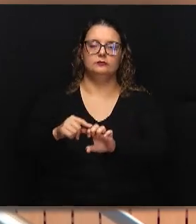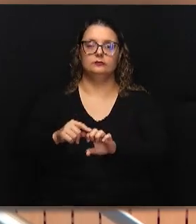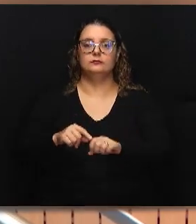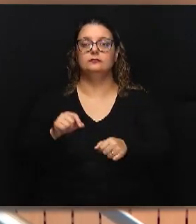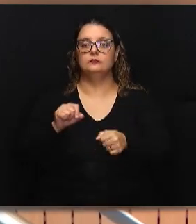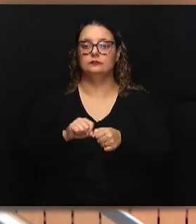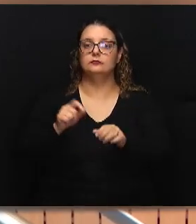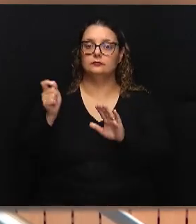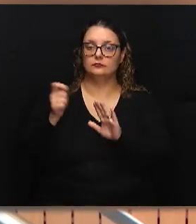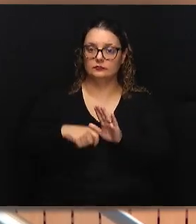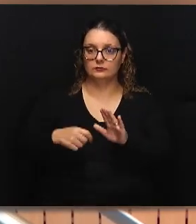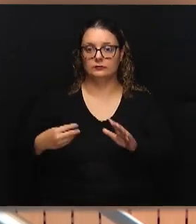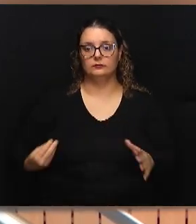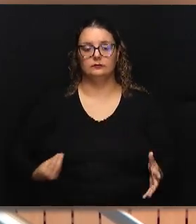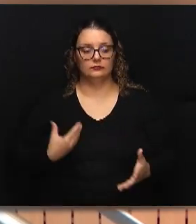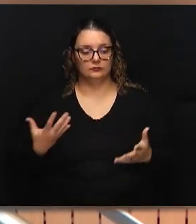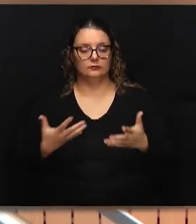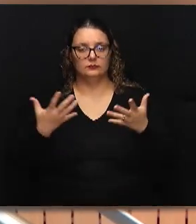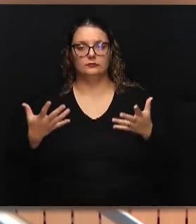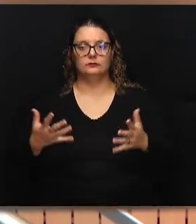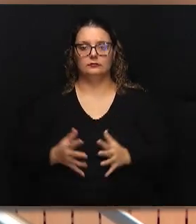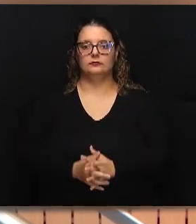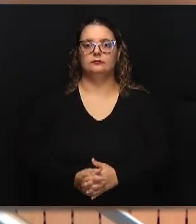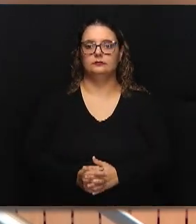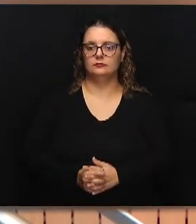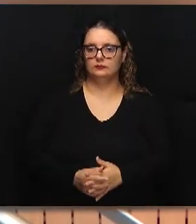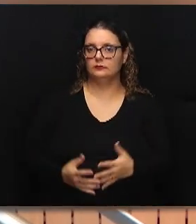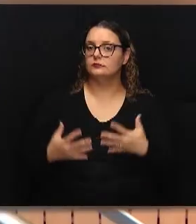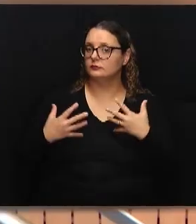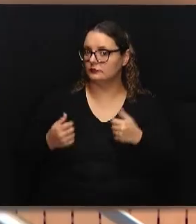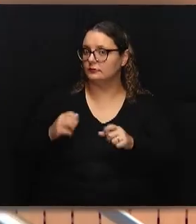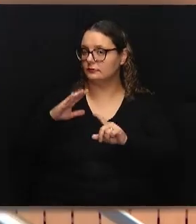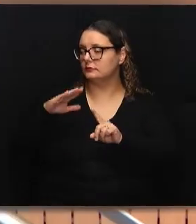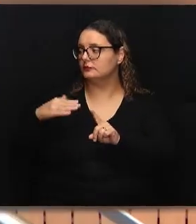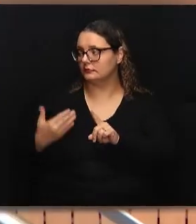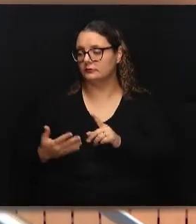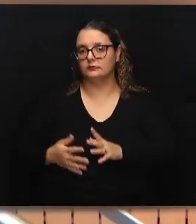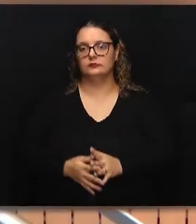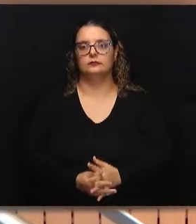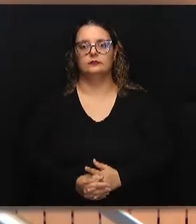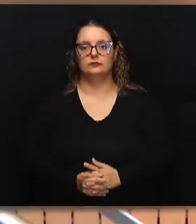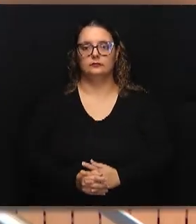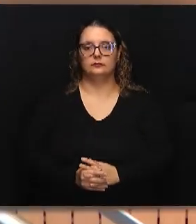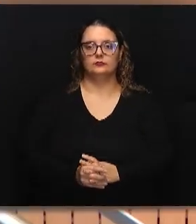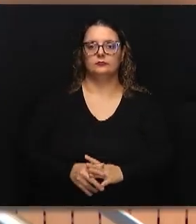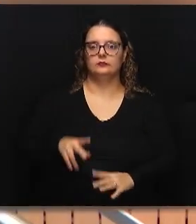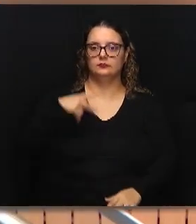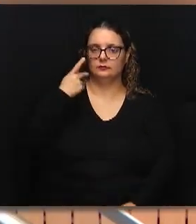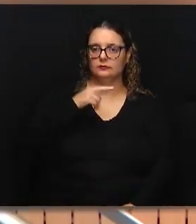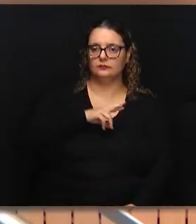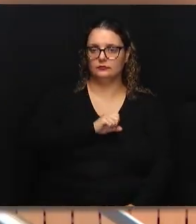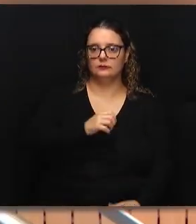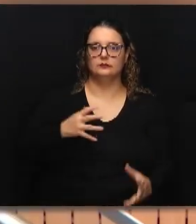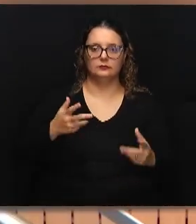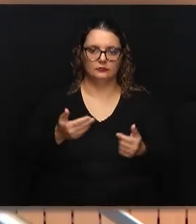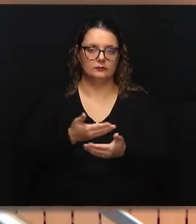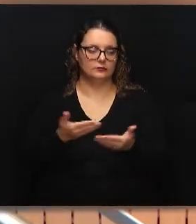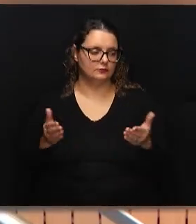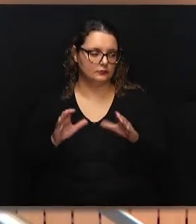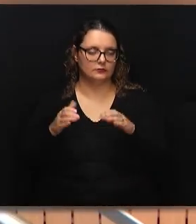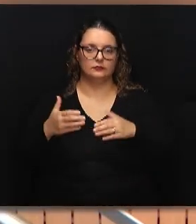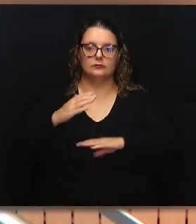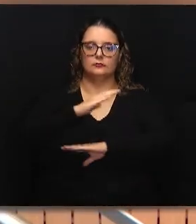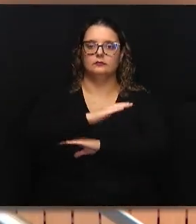cidade viva e pulsante. Receber essa homenagem, vereador Luiz Rossini, e a toda a equipe da